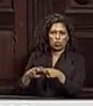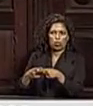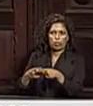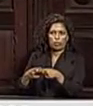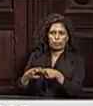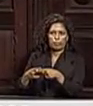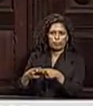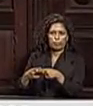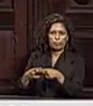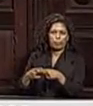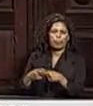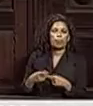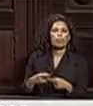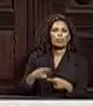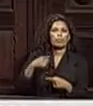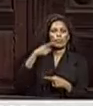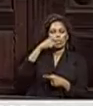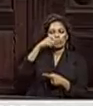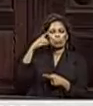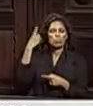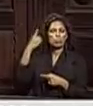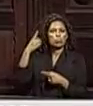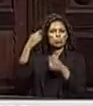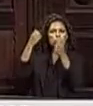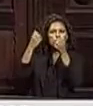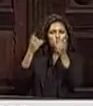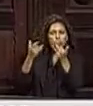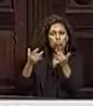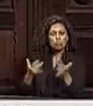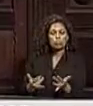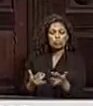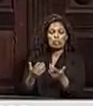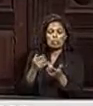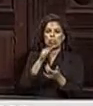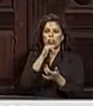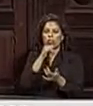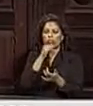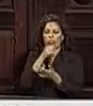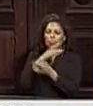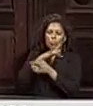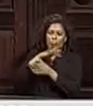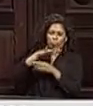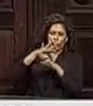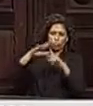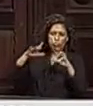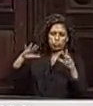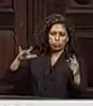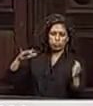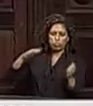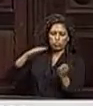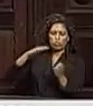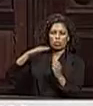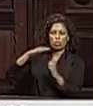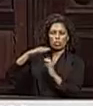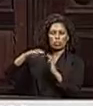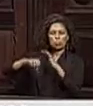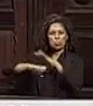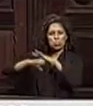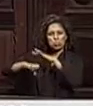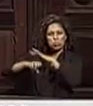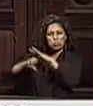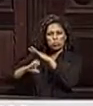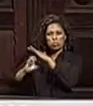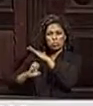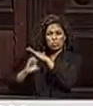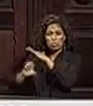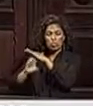a ABMAC, Associação Brasileira de Indústrias e Máquinas, lutou muito pela inserção desse trecho na lei, que a gente vai